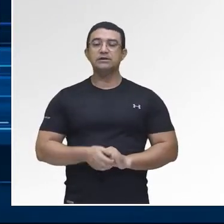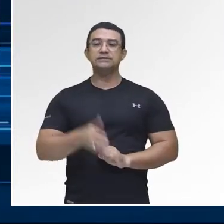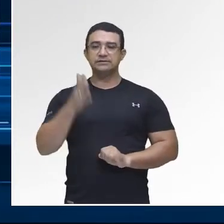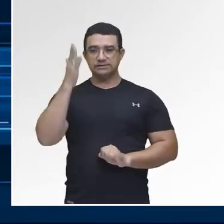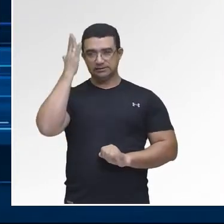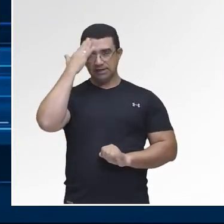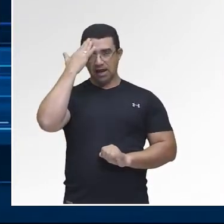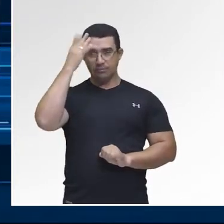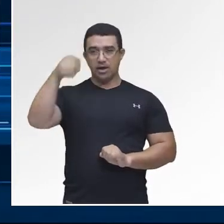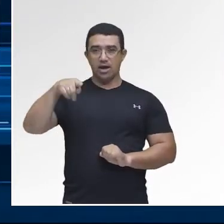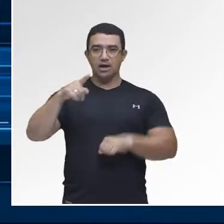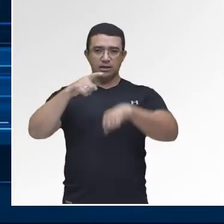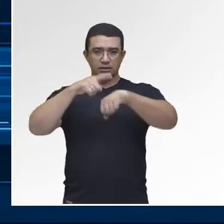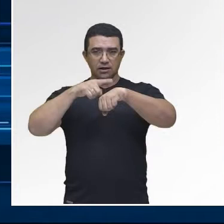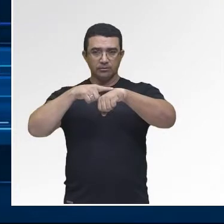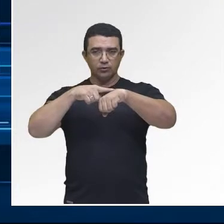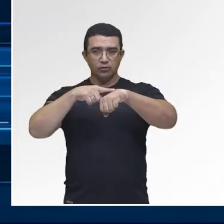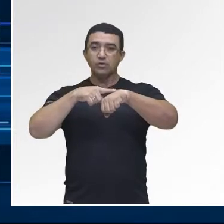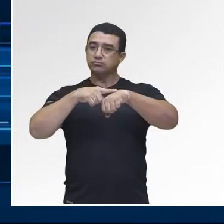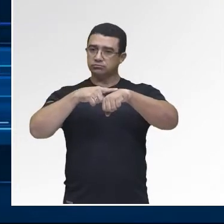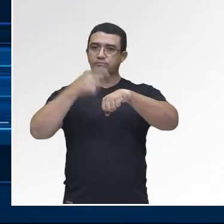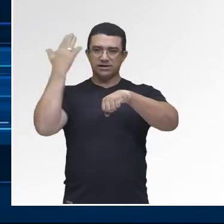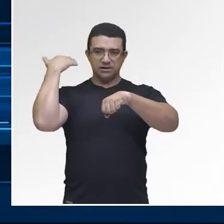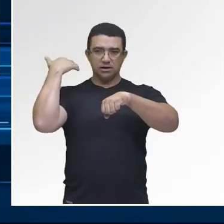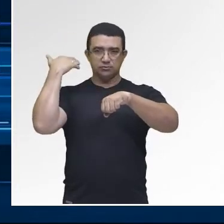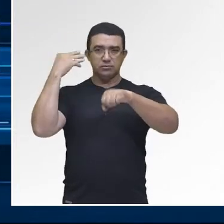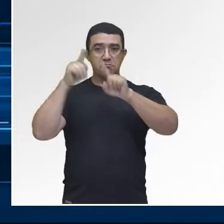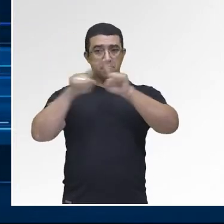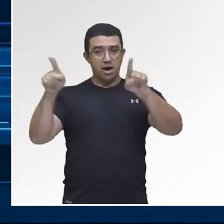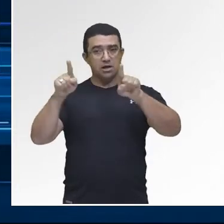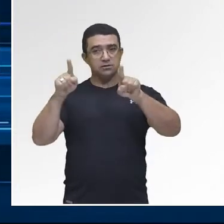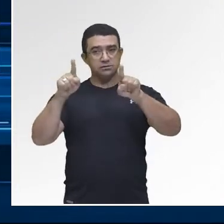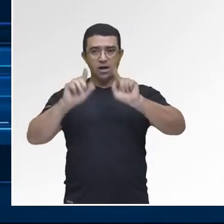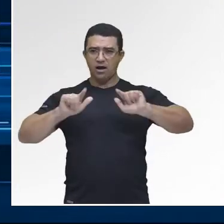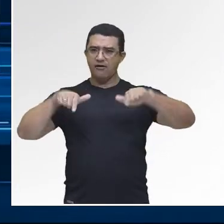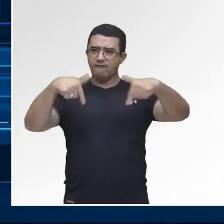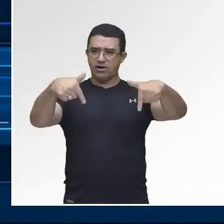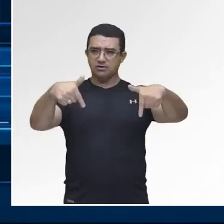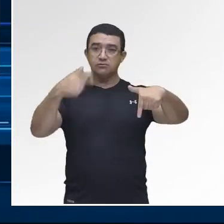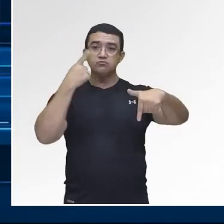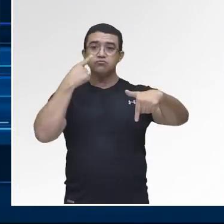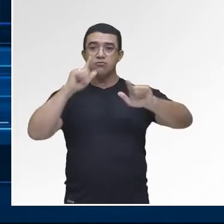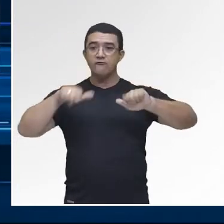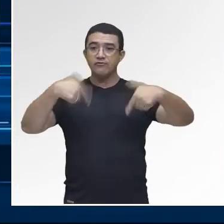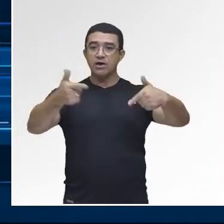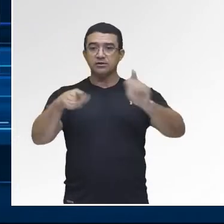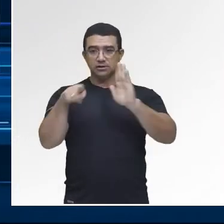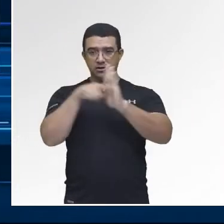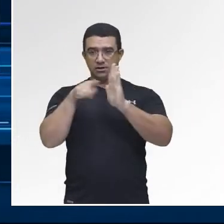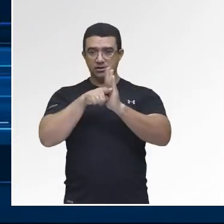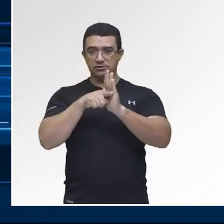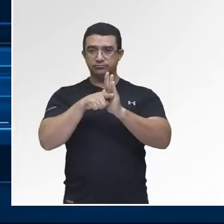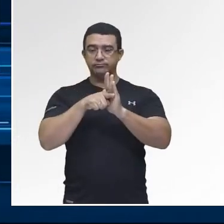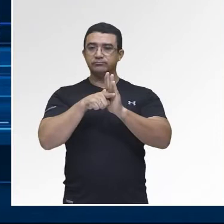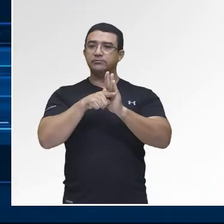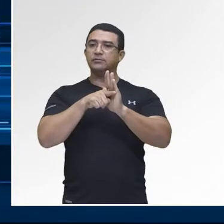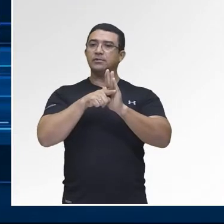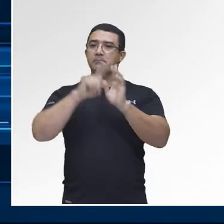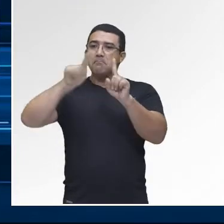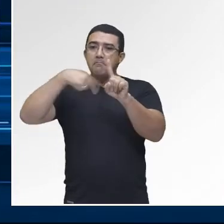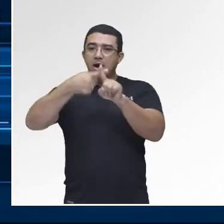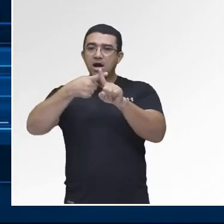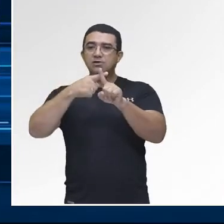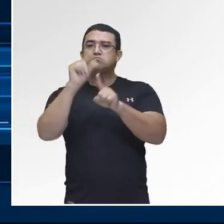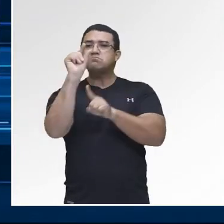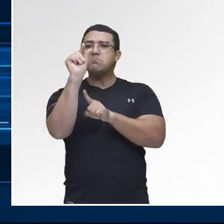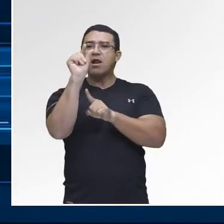tempo referente ao passado, né? Agora, as frases negativas, ela tem o acréscimo de uma única